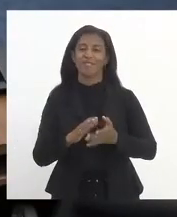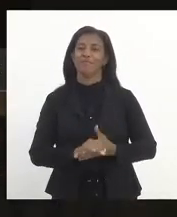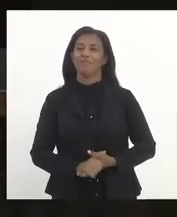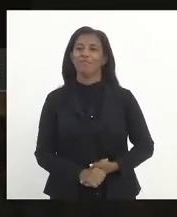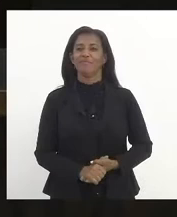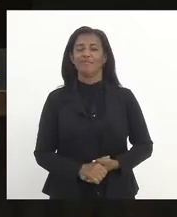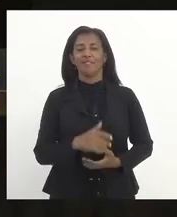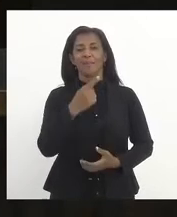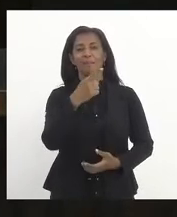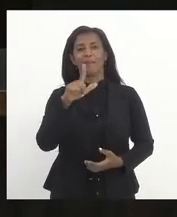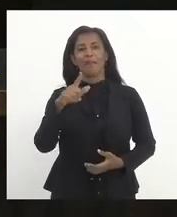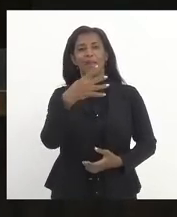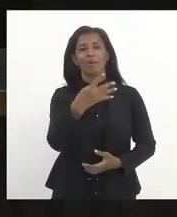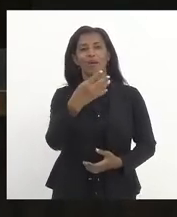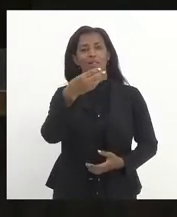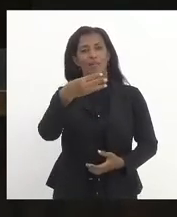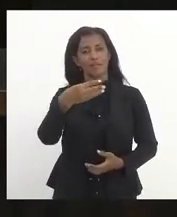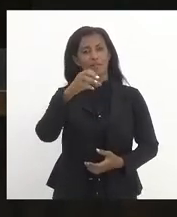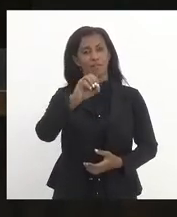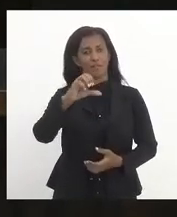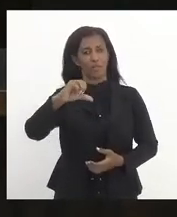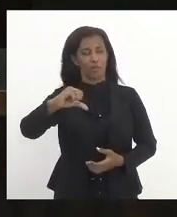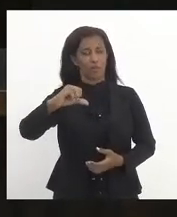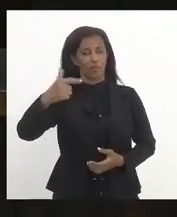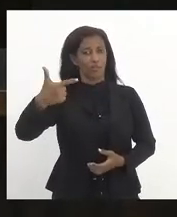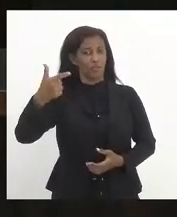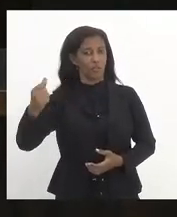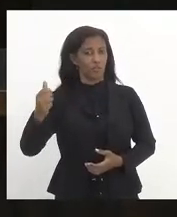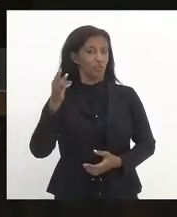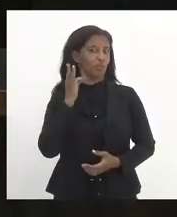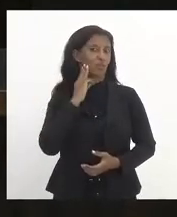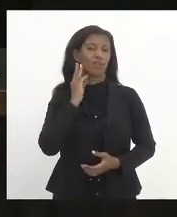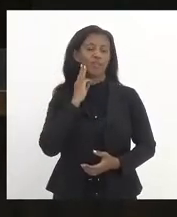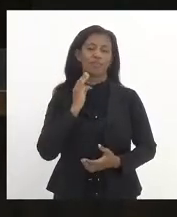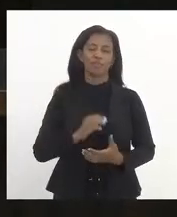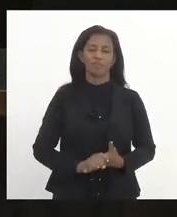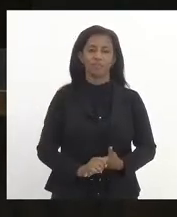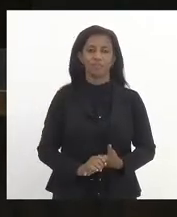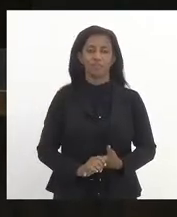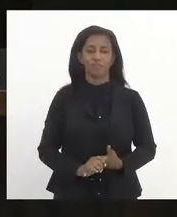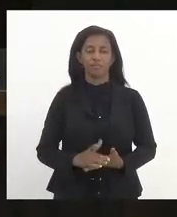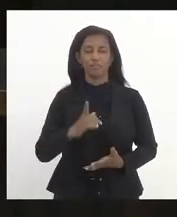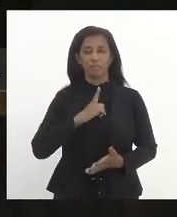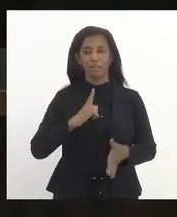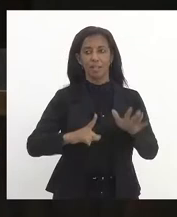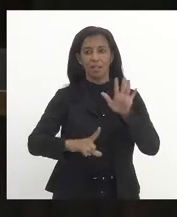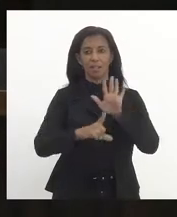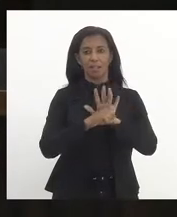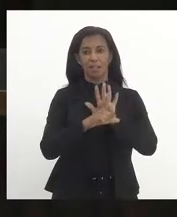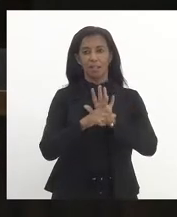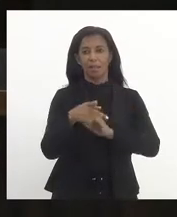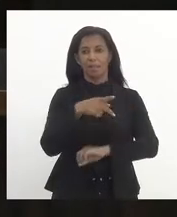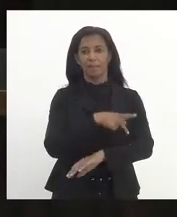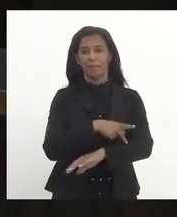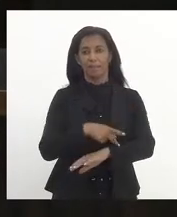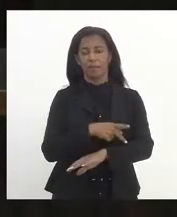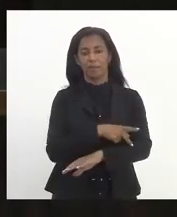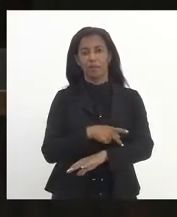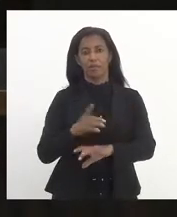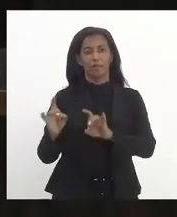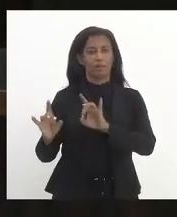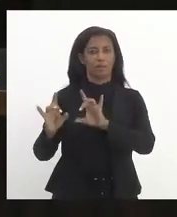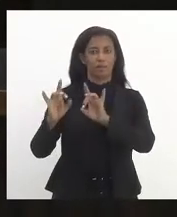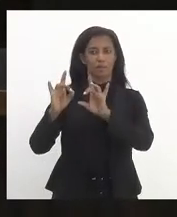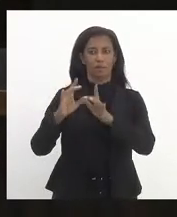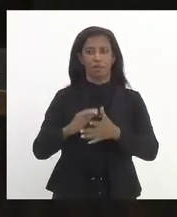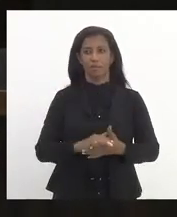Projeto de lei 4309, de 21, de autoria do deputado Valdeir Carneiro, institui o Programa Estadual de Apoio Pedagógico Especializado na forma